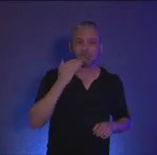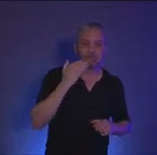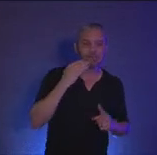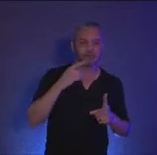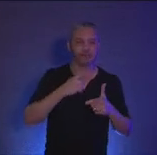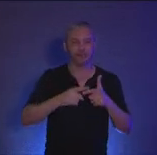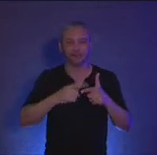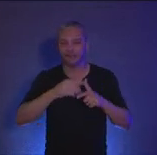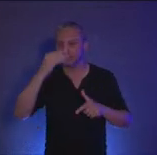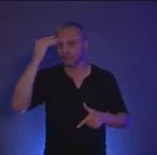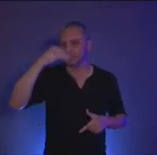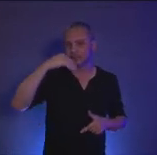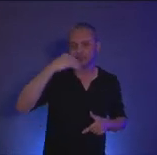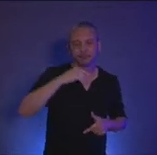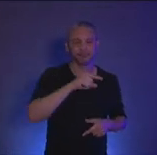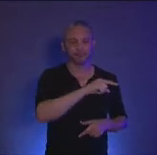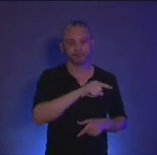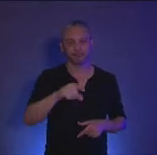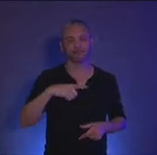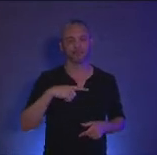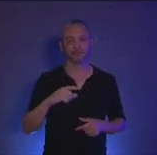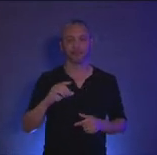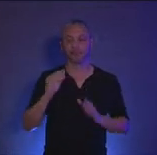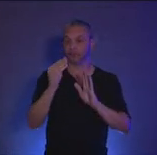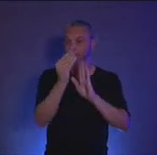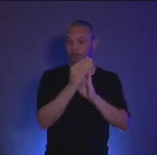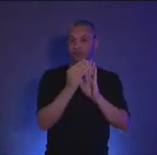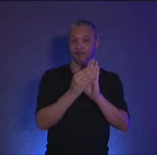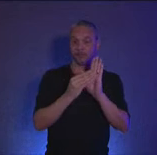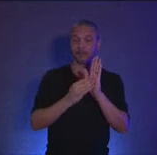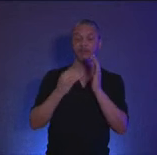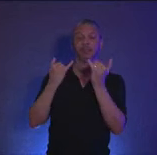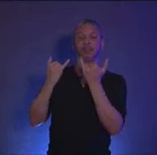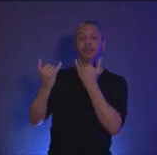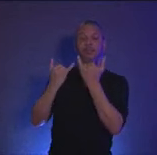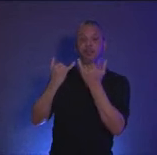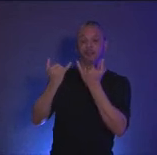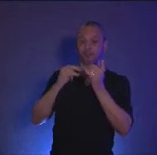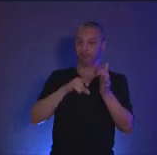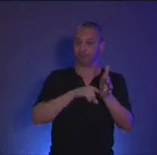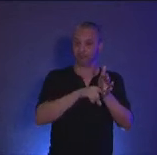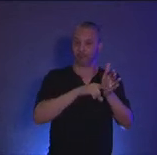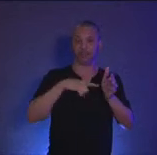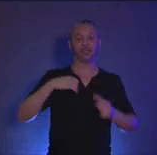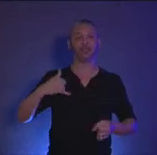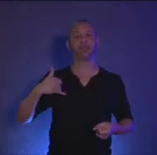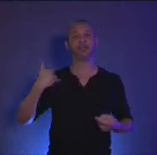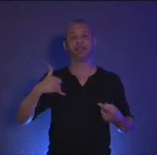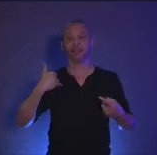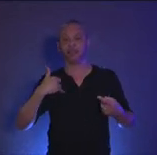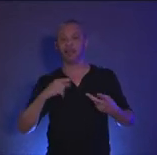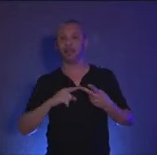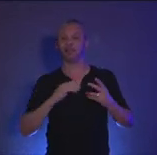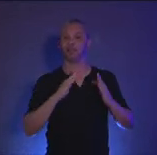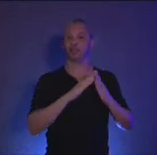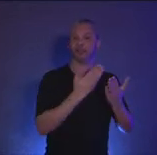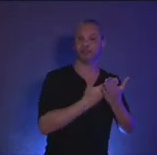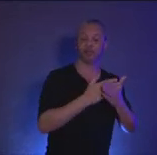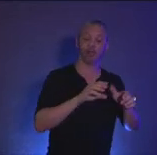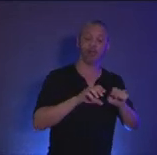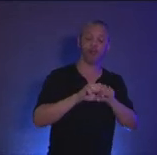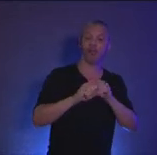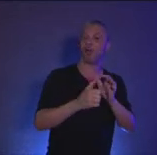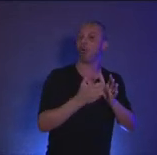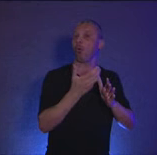vulnerabilidade. Então, aqui a gente conseguiu fazer também com esses dados, que também tem idade, tem escolaridade.